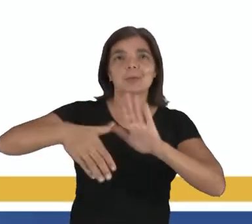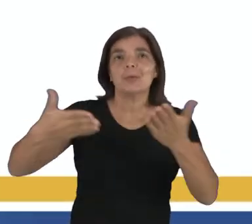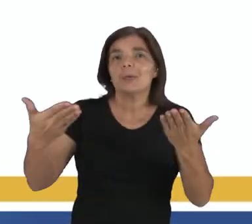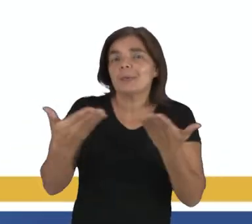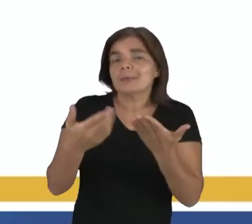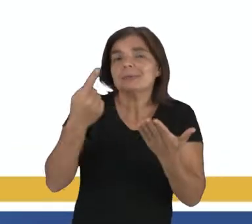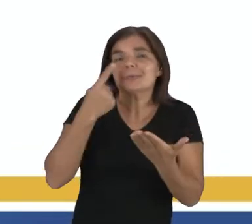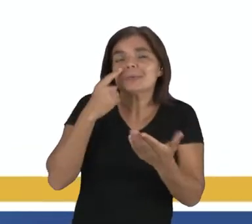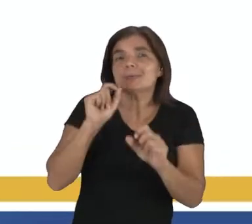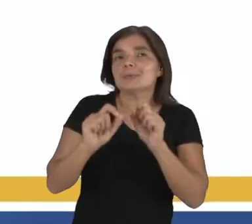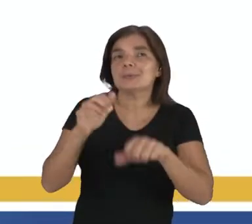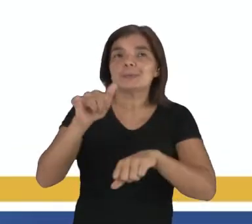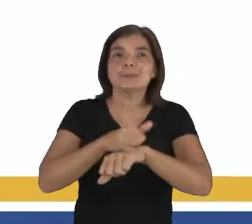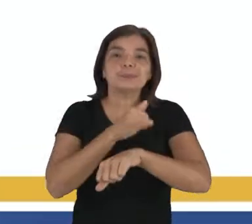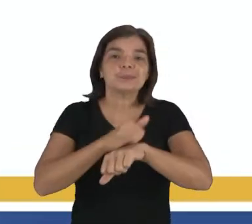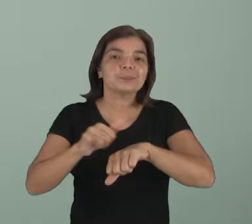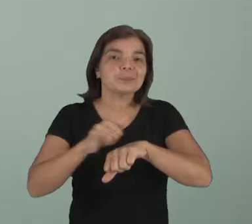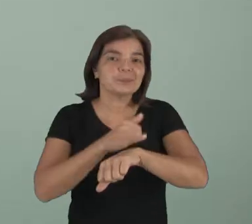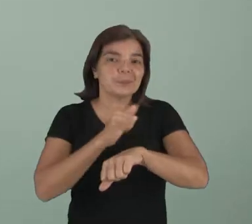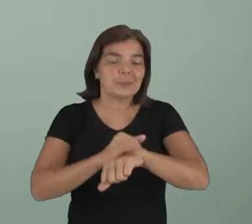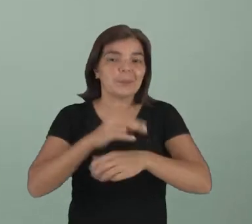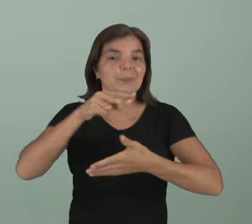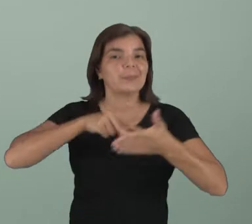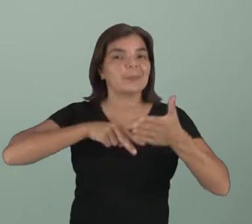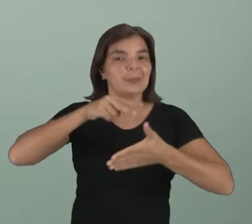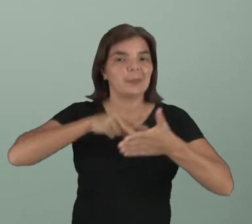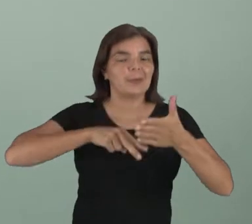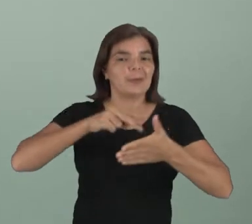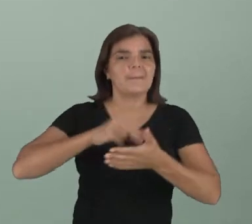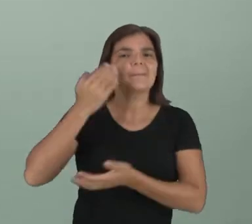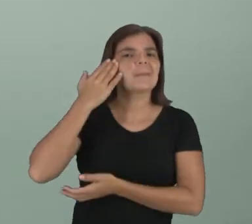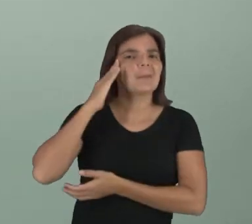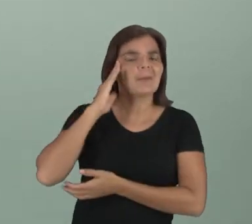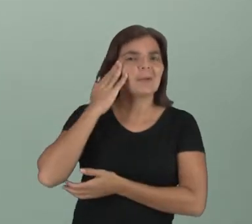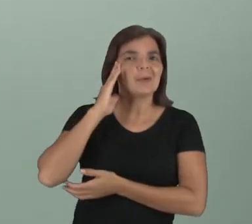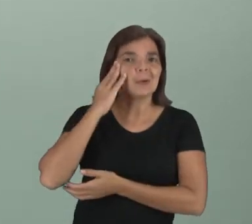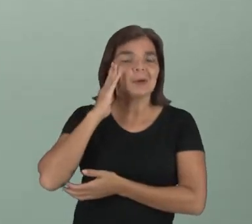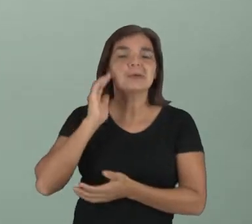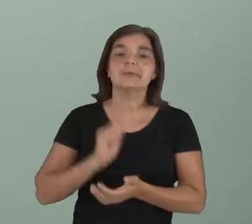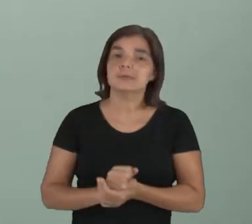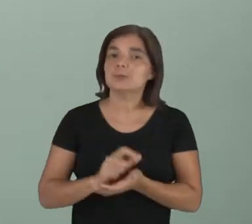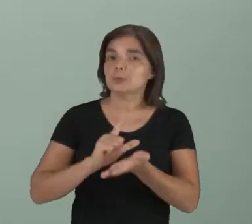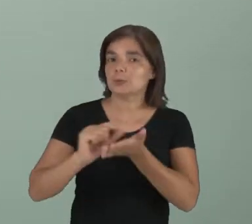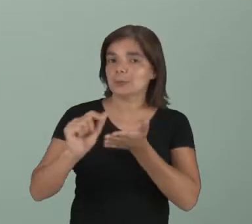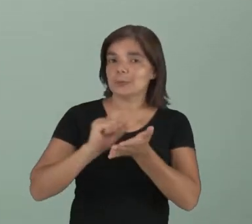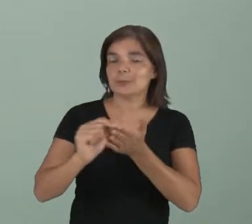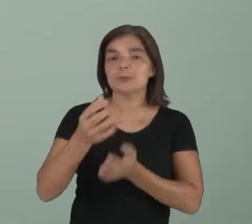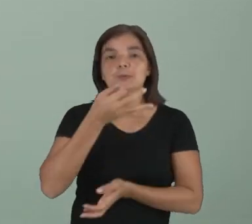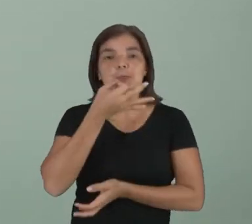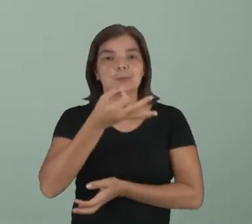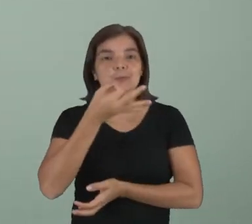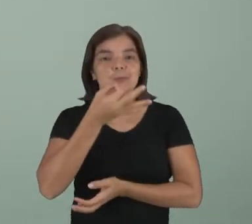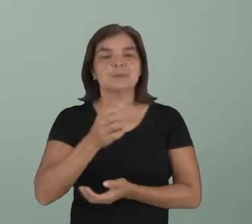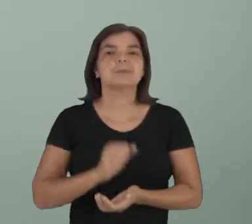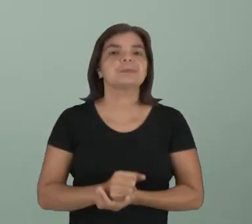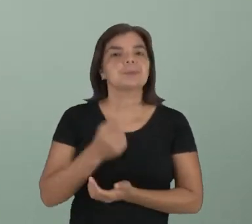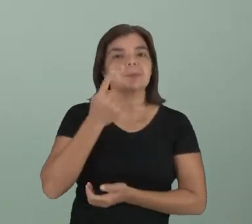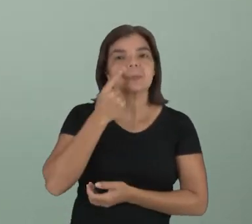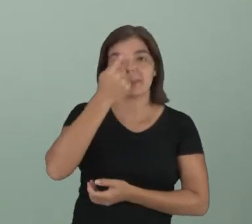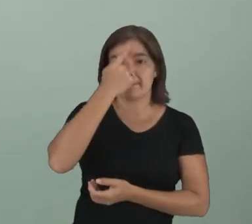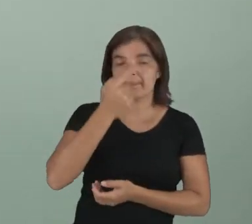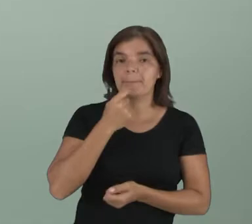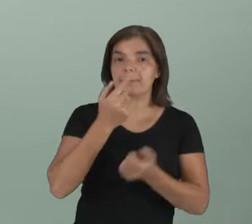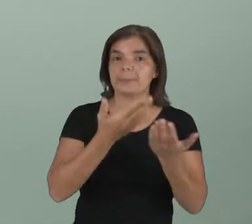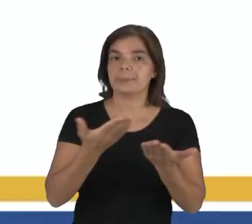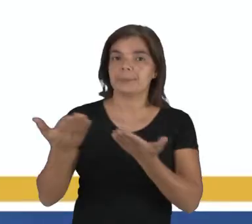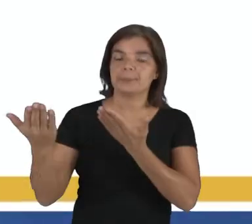Hoje vamos falar sobre estratégias de leitura para compreender o artigo de opinião. Observem a